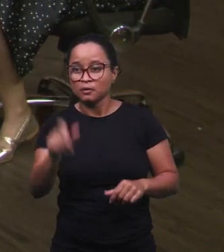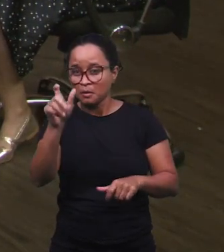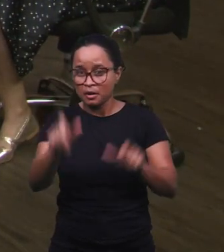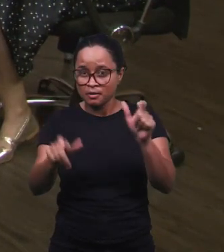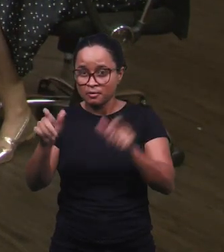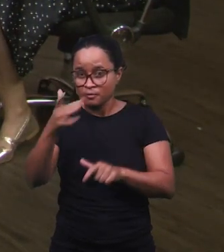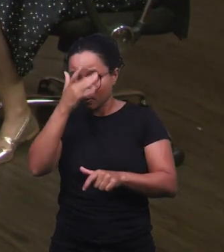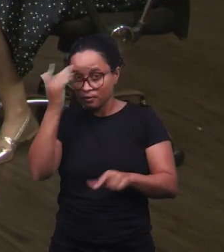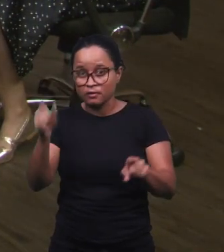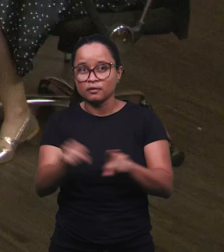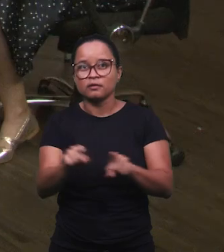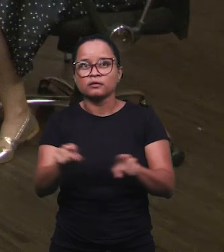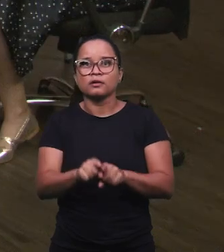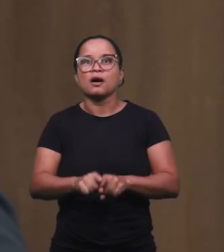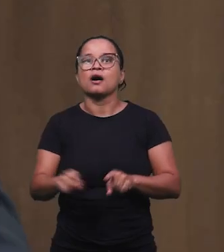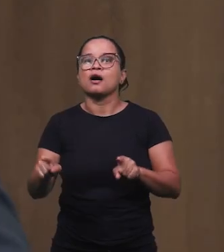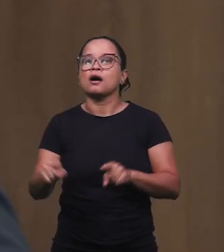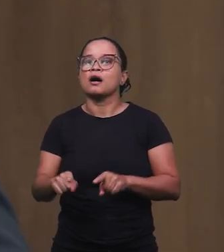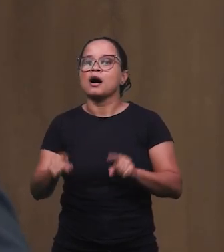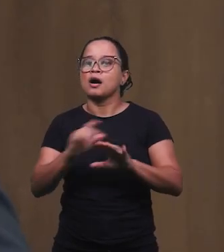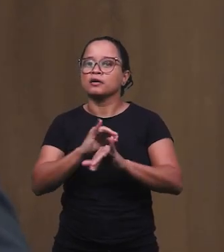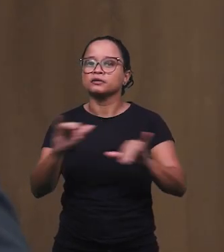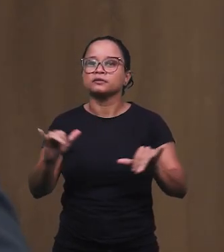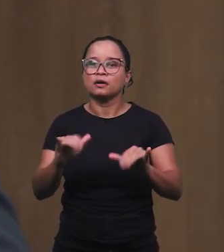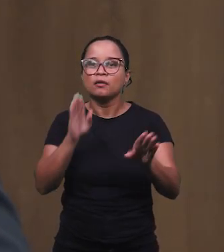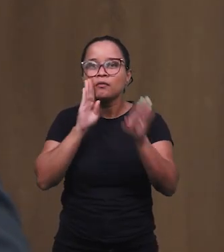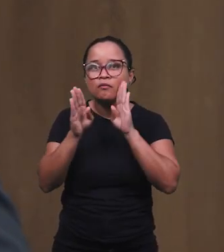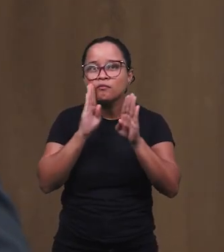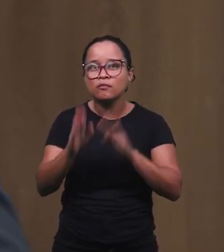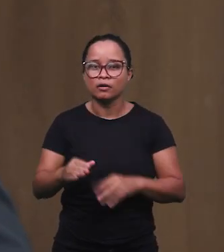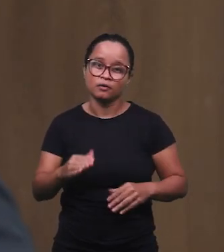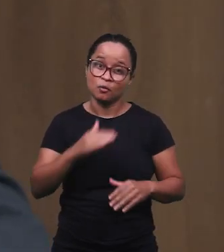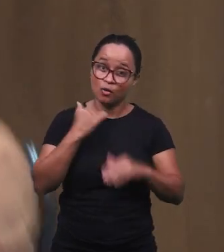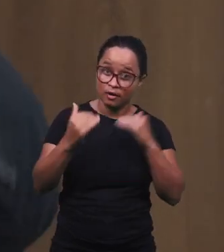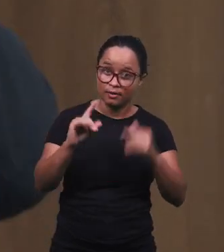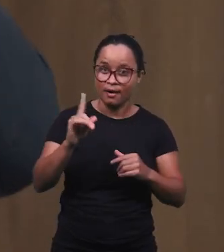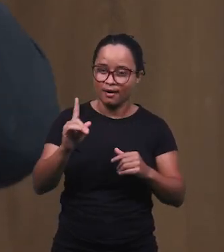também. Então, compartilhe no Facebook também, não deixe o Facebook morrer,